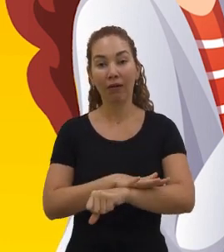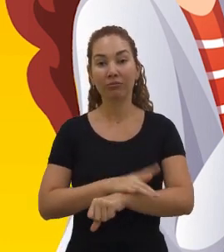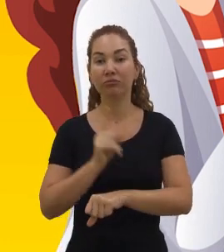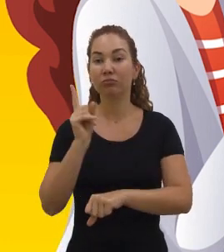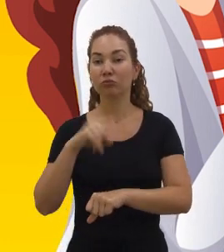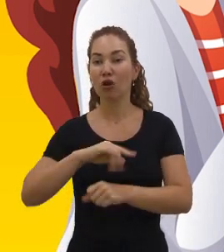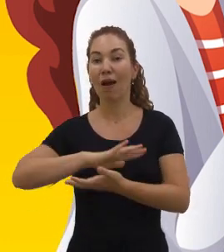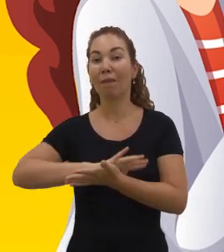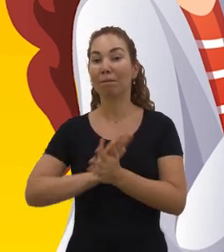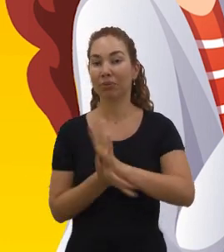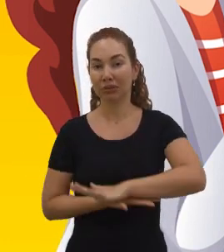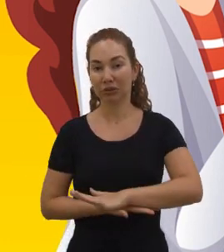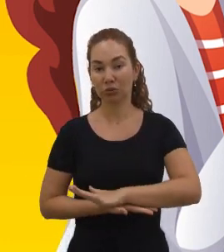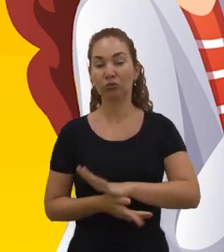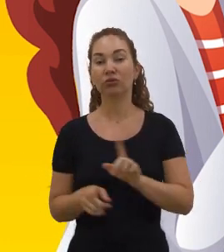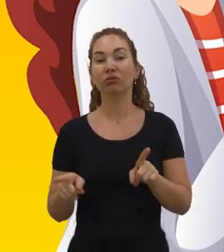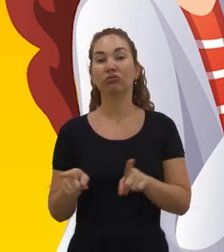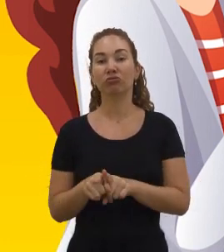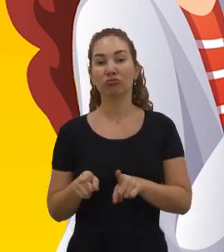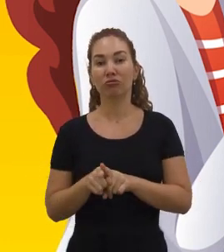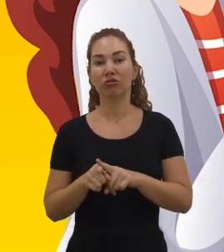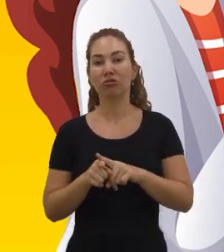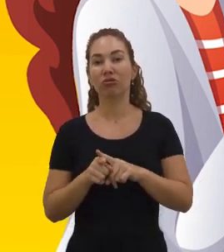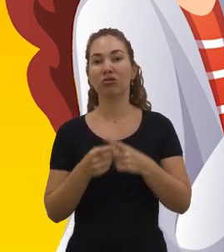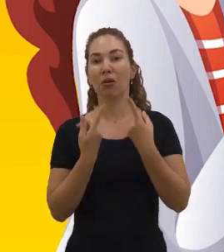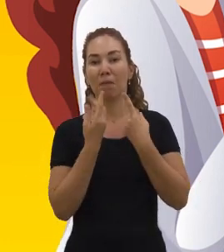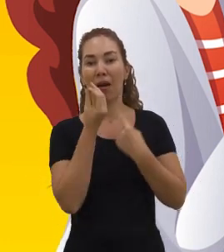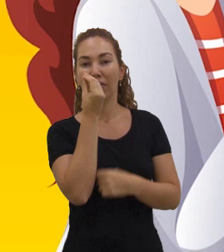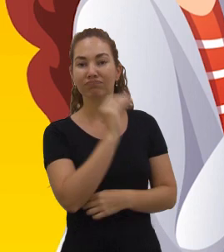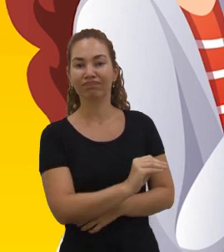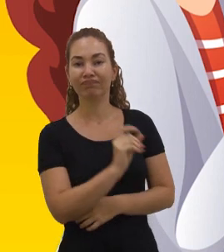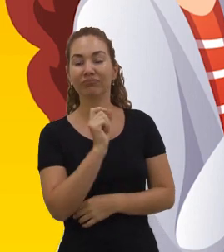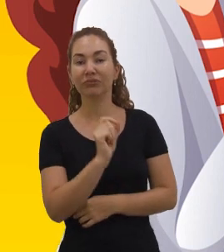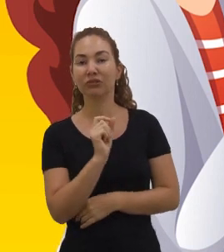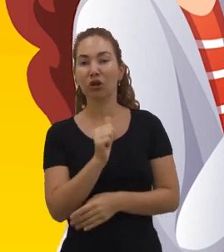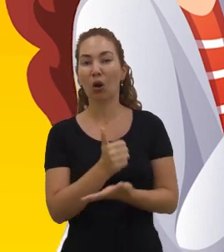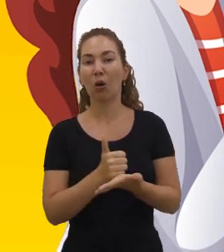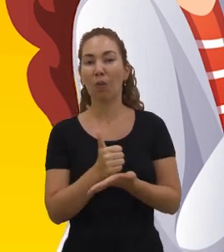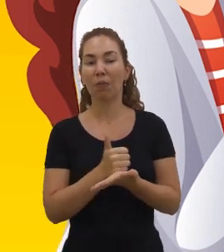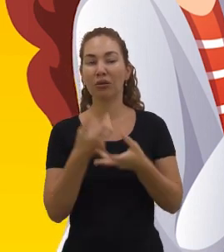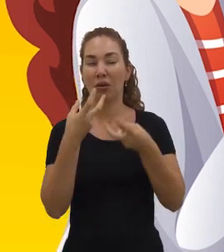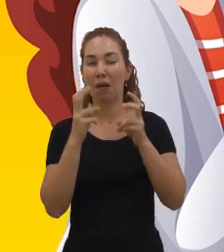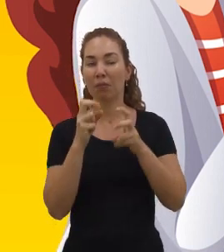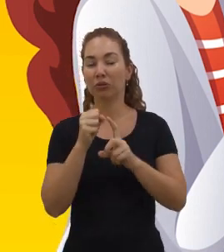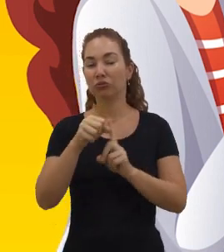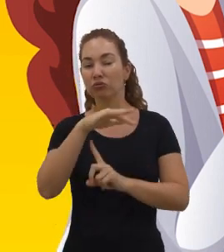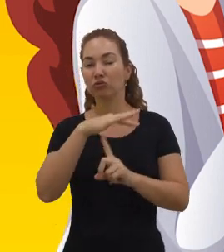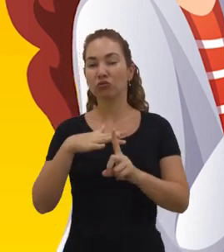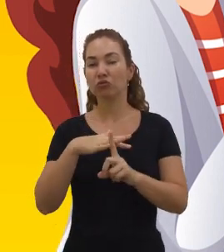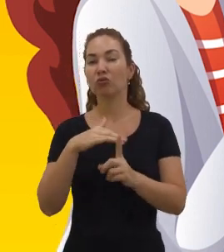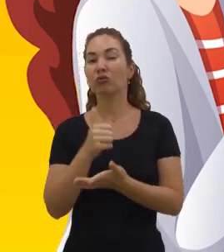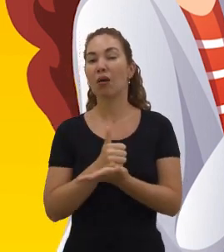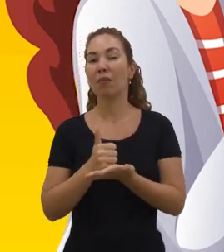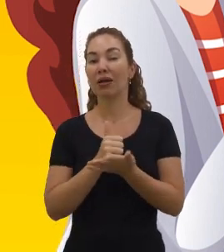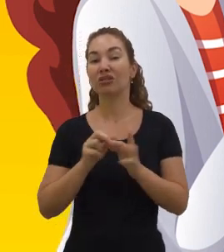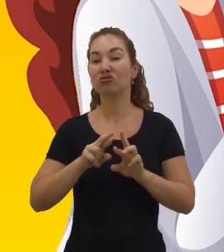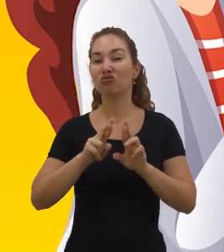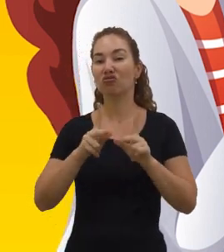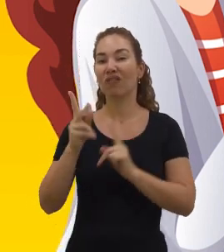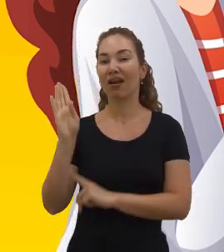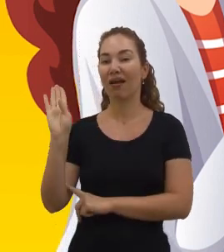no preconceito e na discriminação com base nas percepções sociais baseadas em diferenças